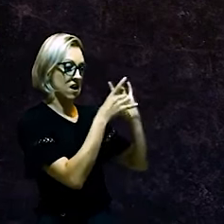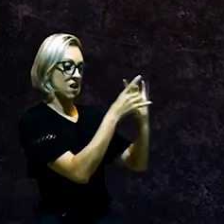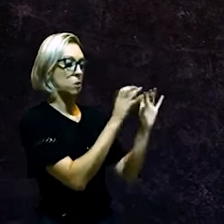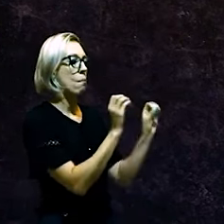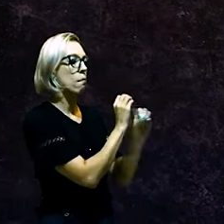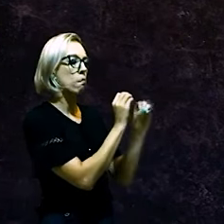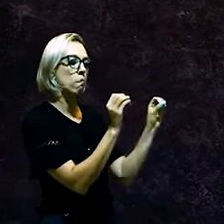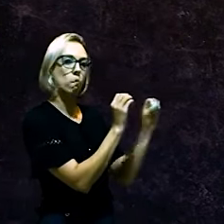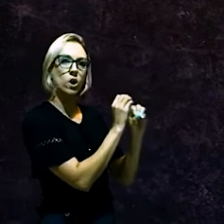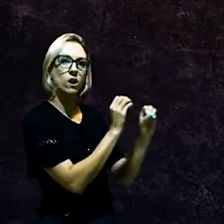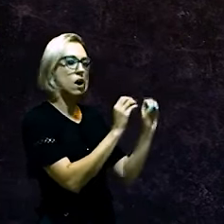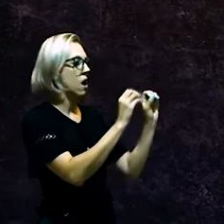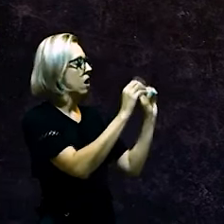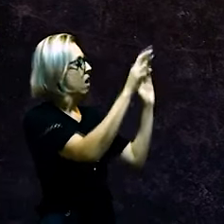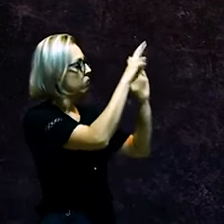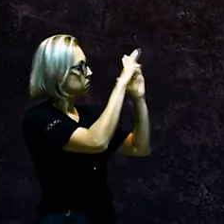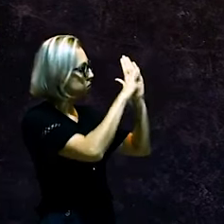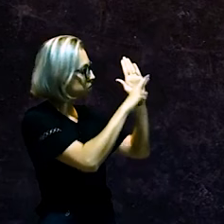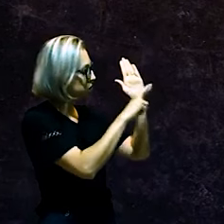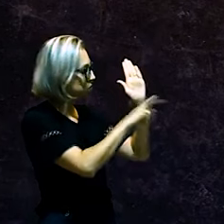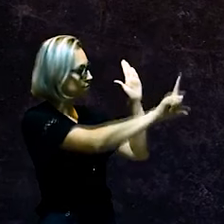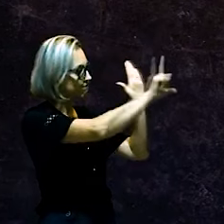meus estatutos que lhe ordenei,